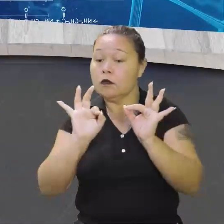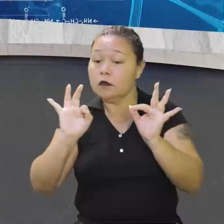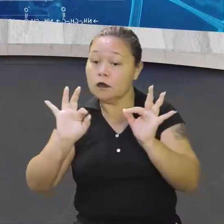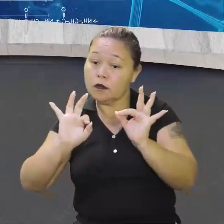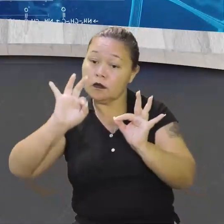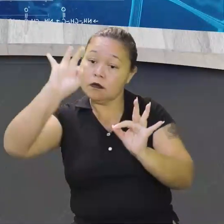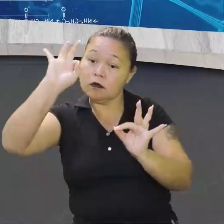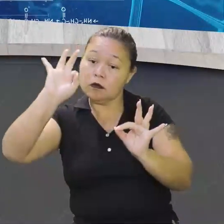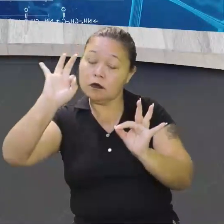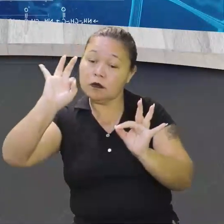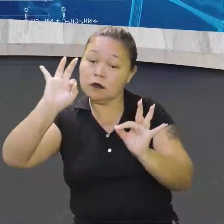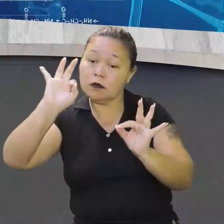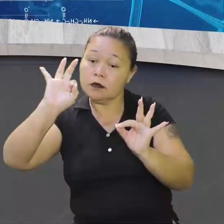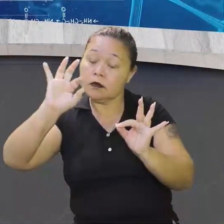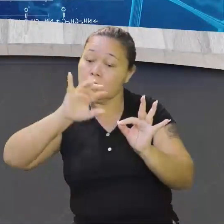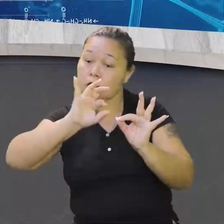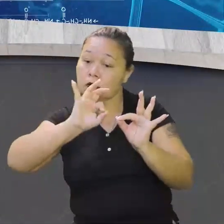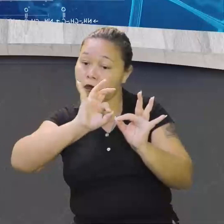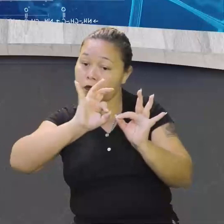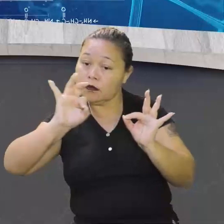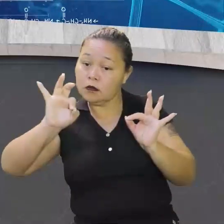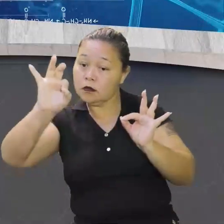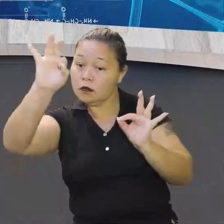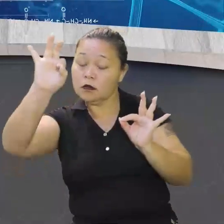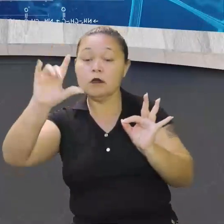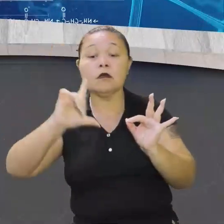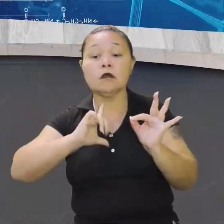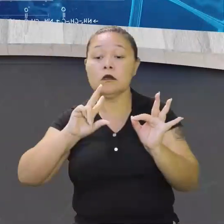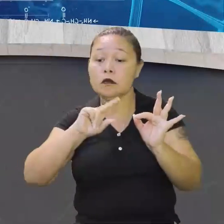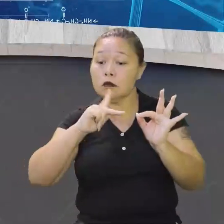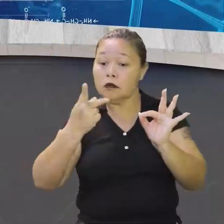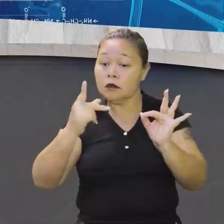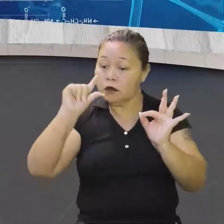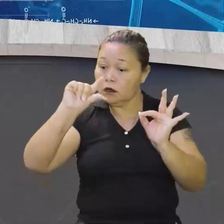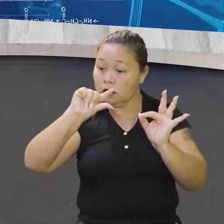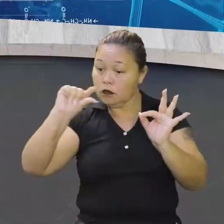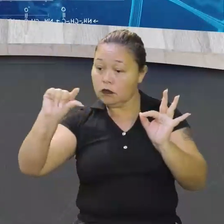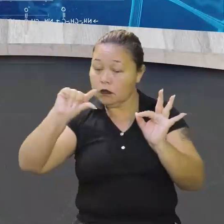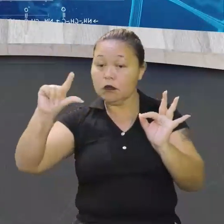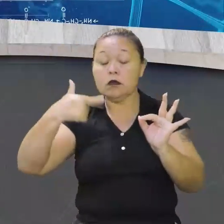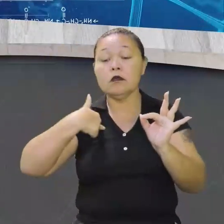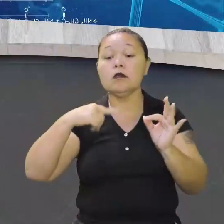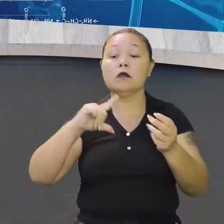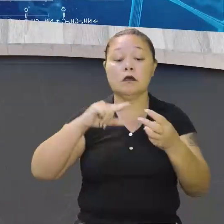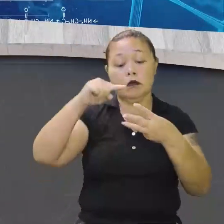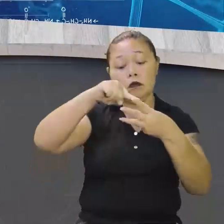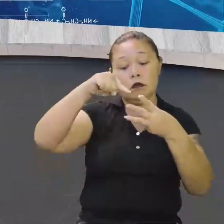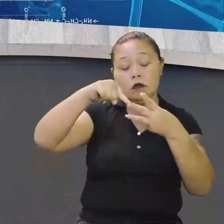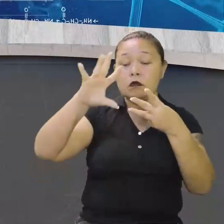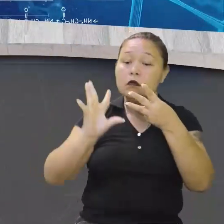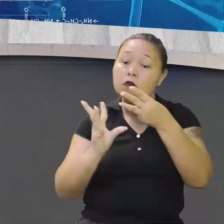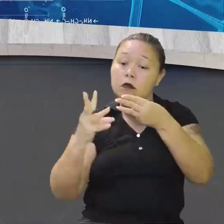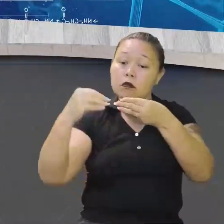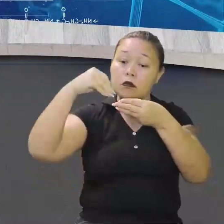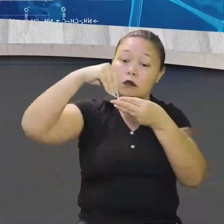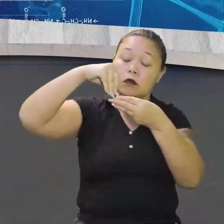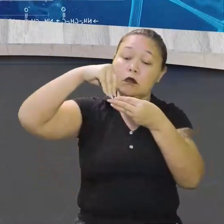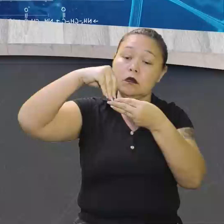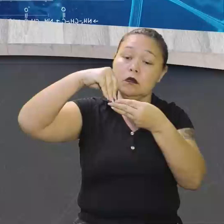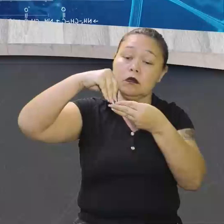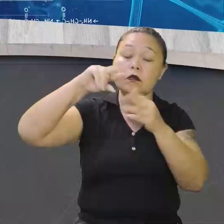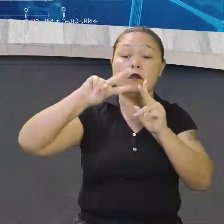largura e 1 centímetro de altura ou espessura, eu posso dizer que ali eu tenho o volume de